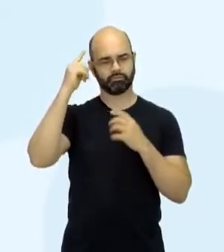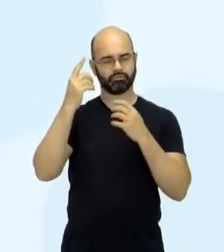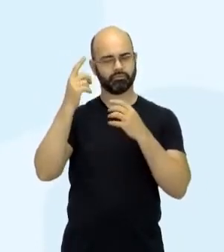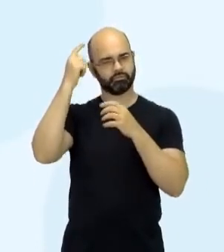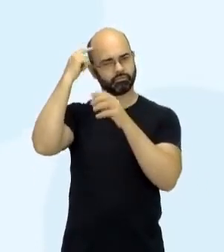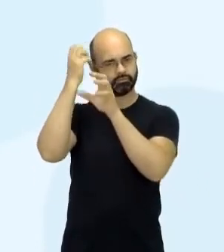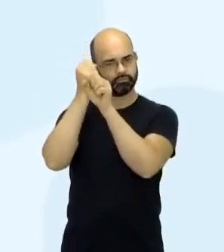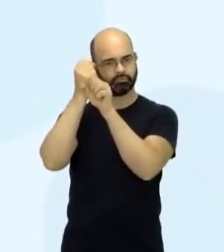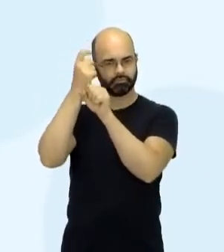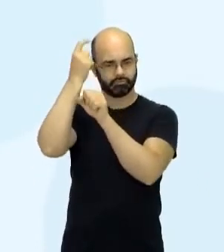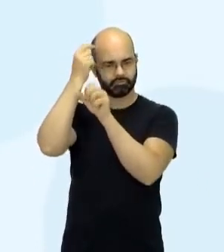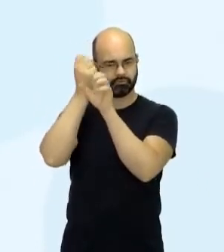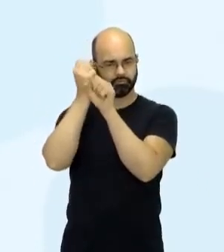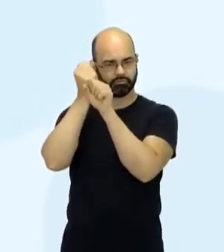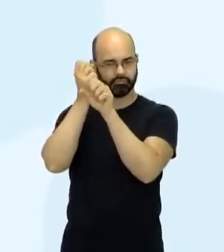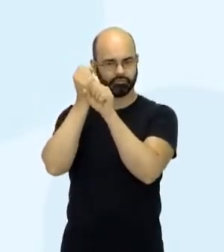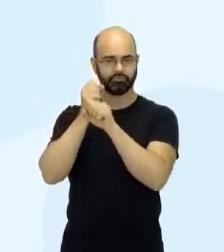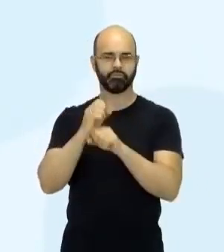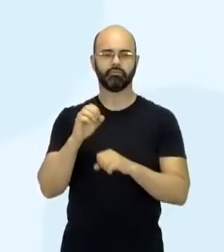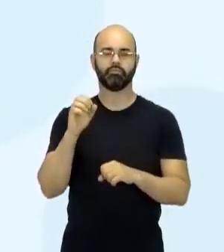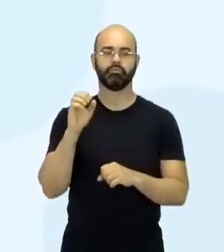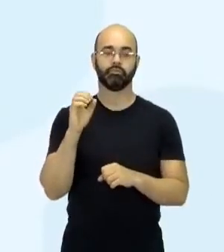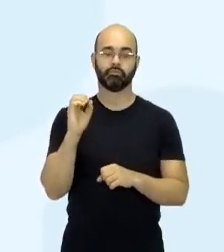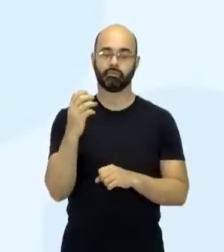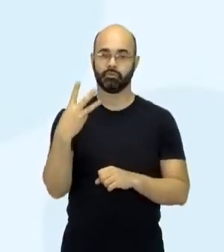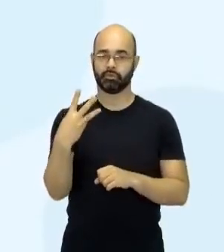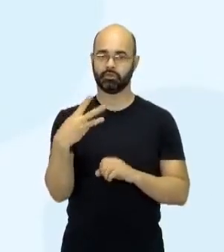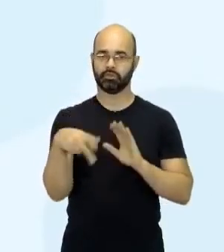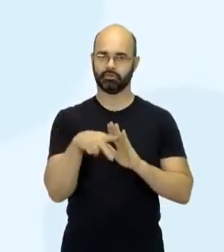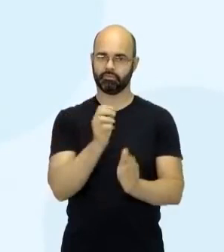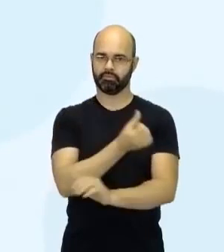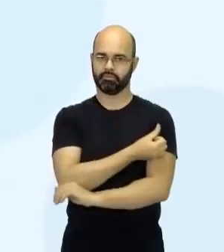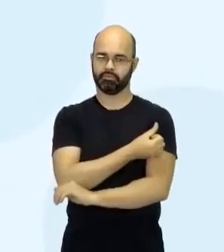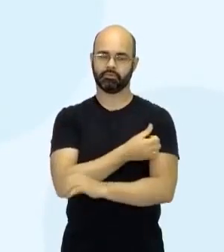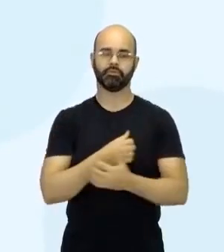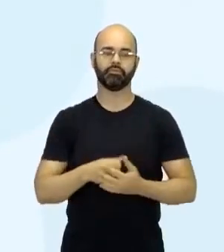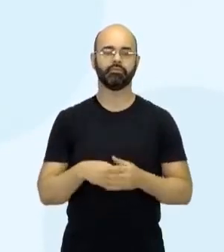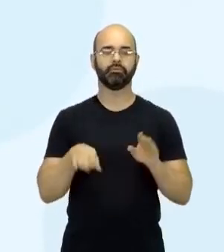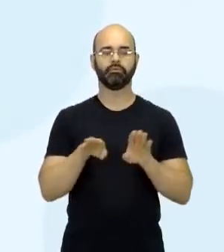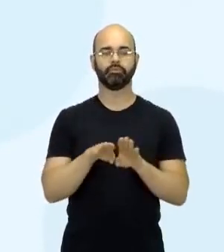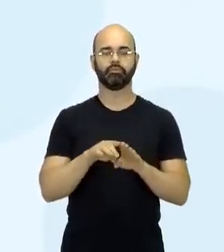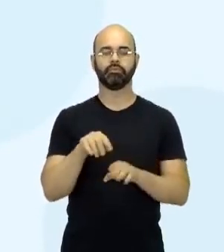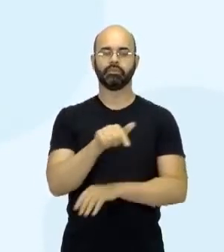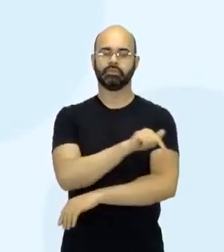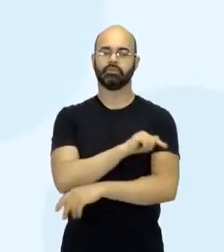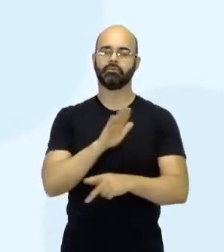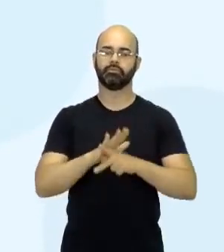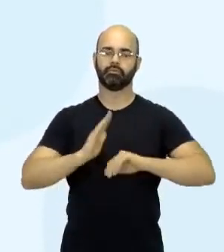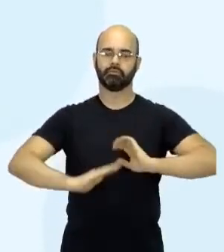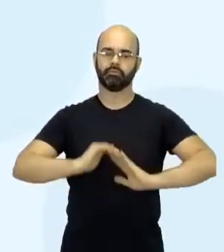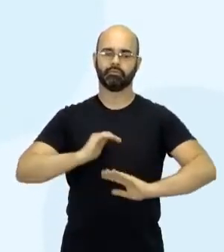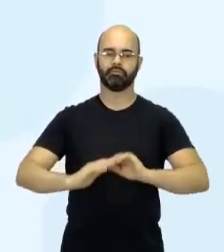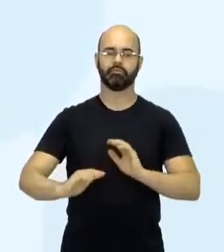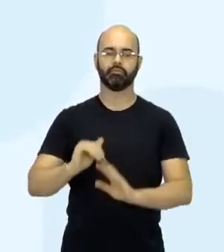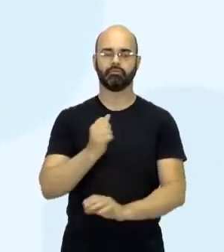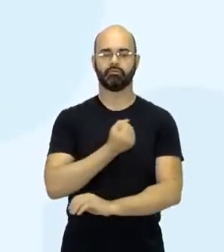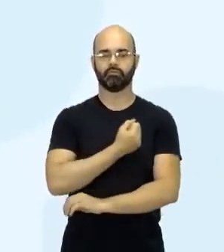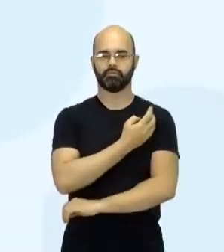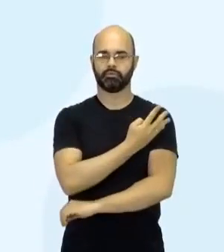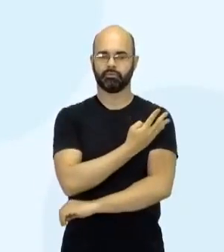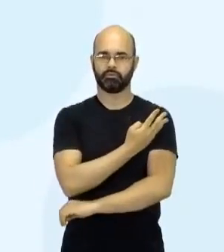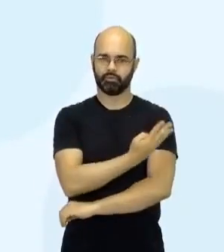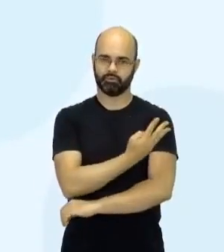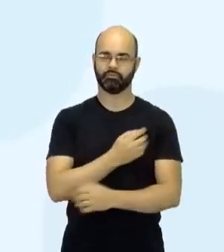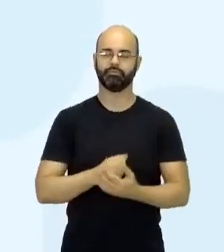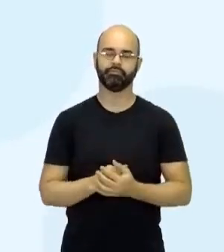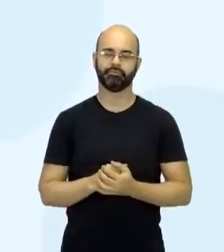Então, anotem a habilidade que é a 3 do sexto ano. E especificamente a habilidade aí do sétimo ano, a habilidade 4, né? Bem específico,